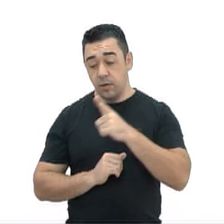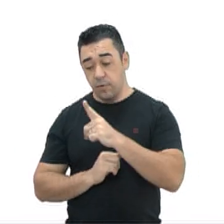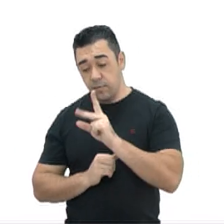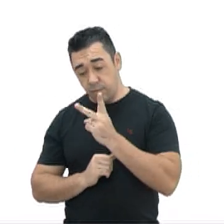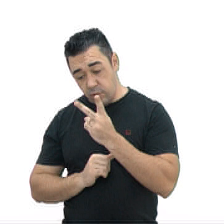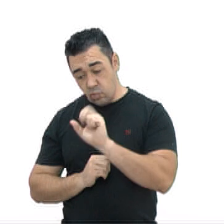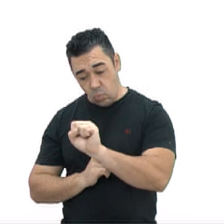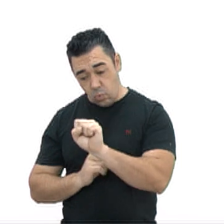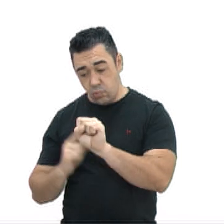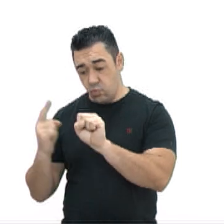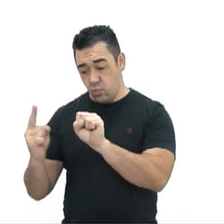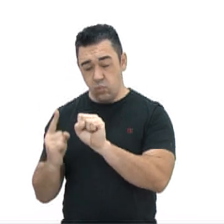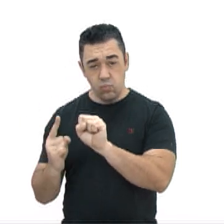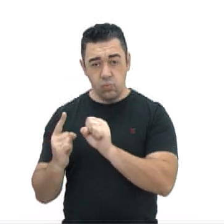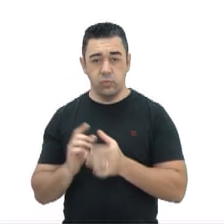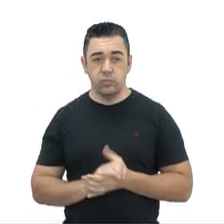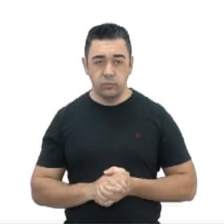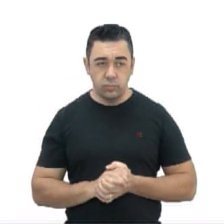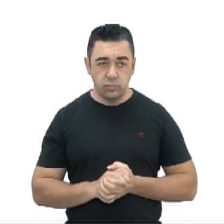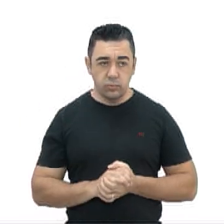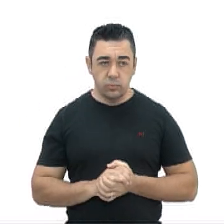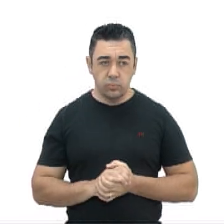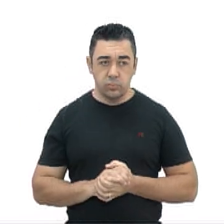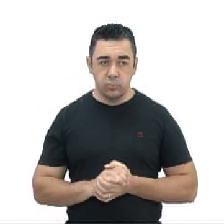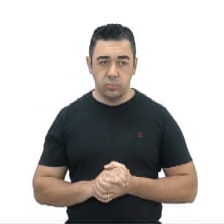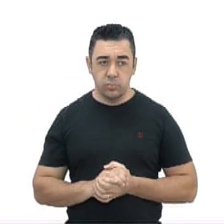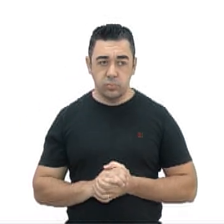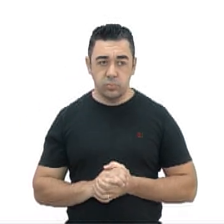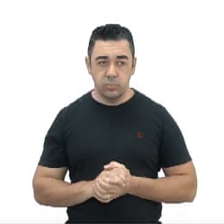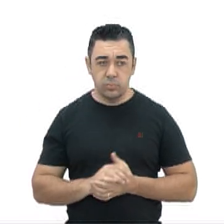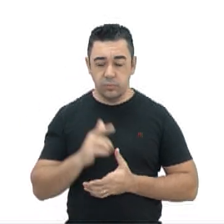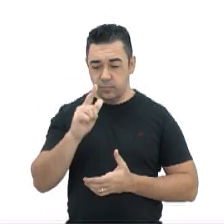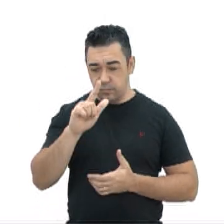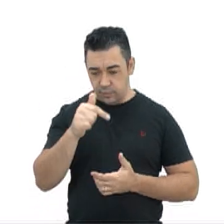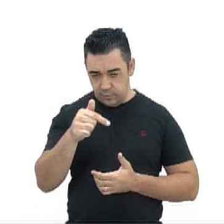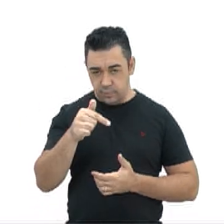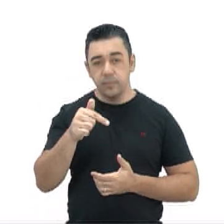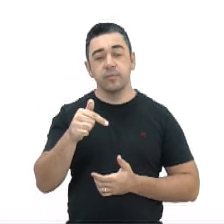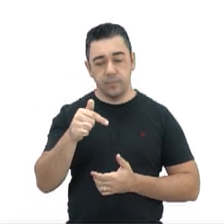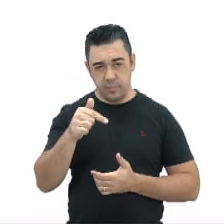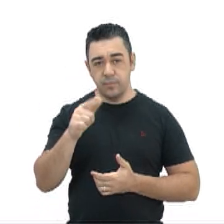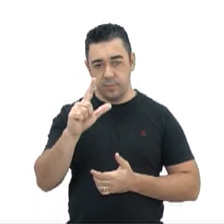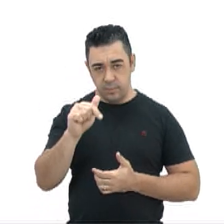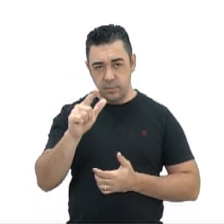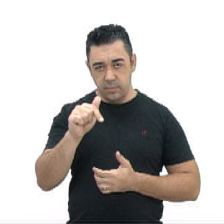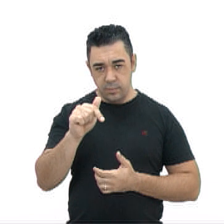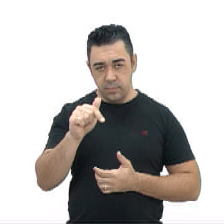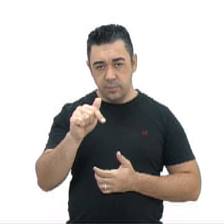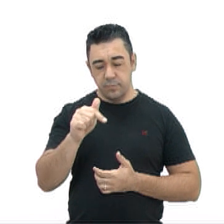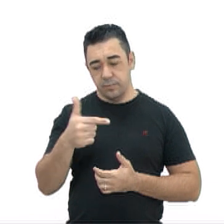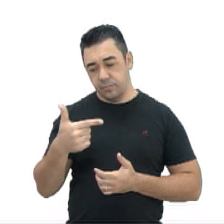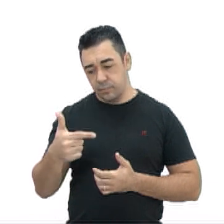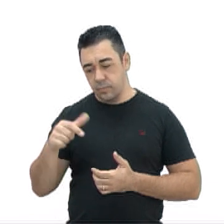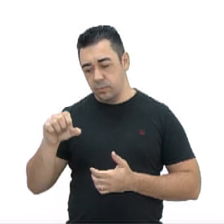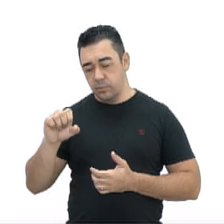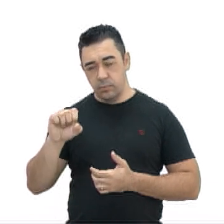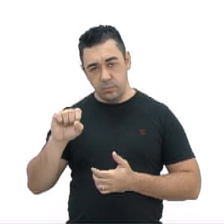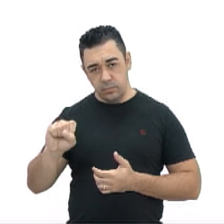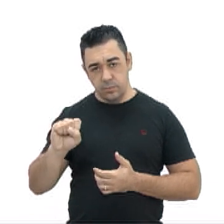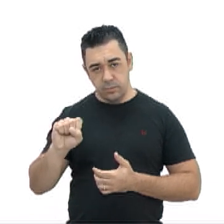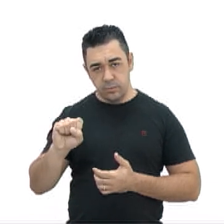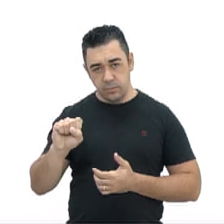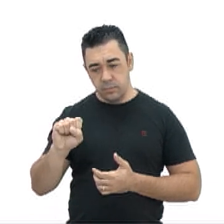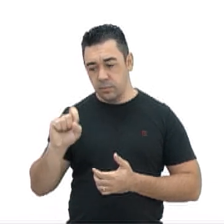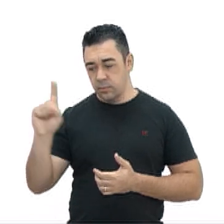resultado aqui, quem eu vou subtrair do 400? Eu faço 20, como o último número lá em cima era 27, então eu